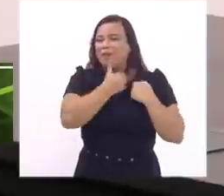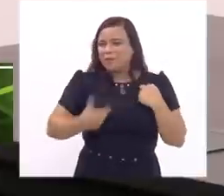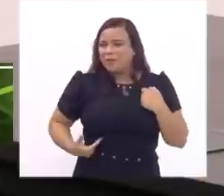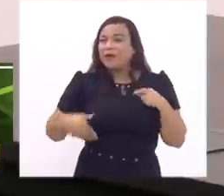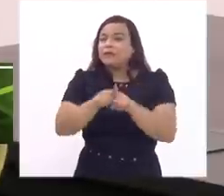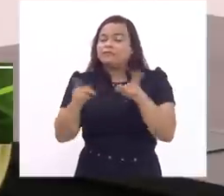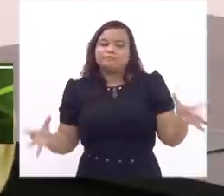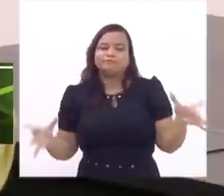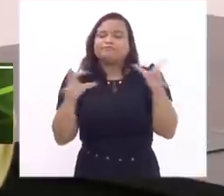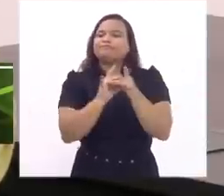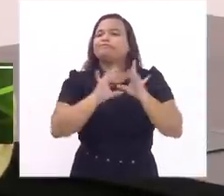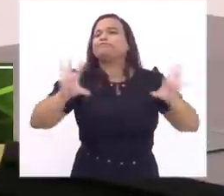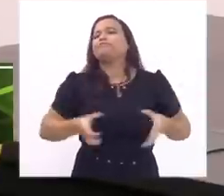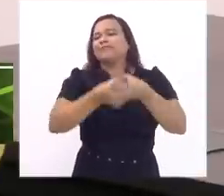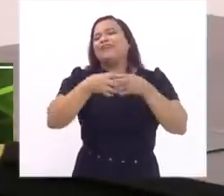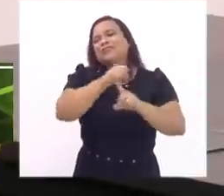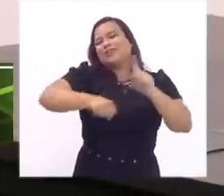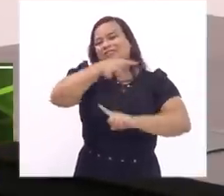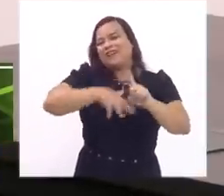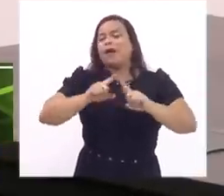Mas, tudo bem, o governo tem